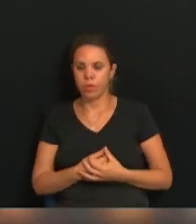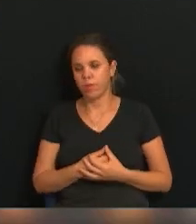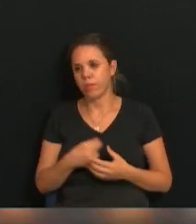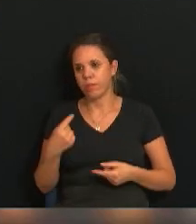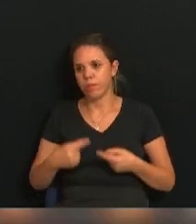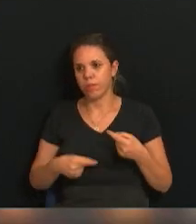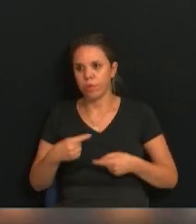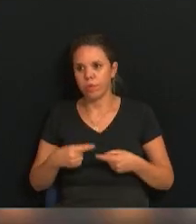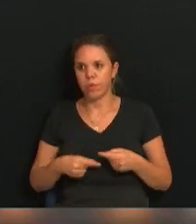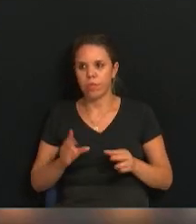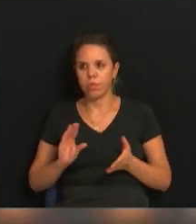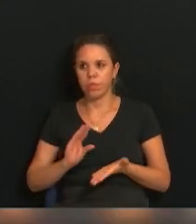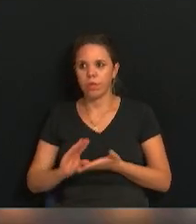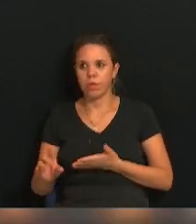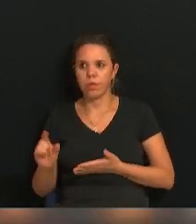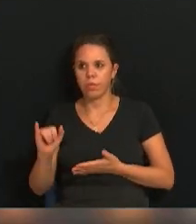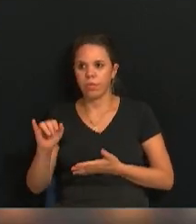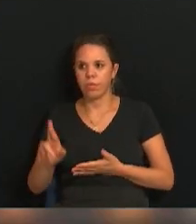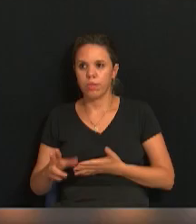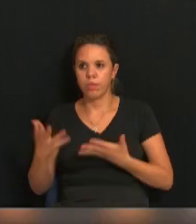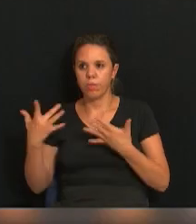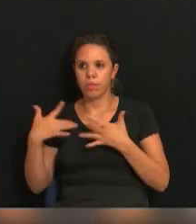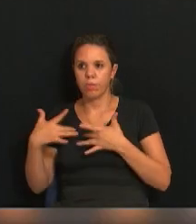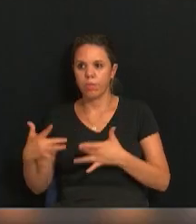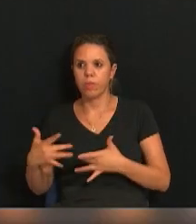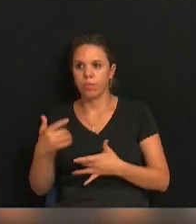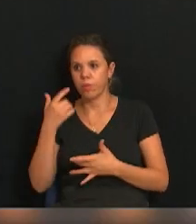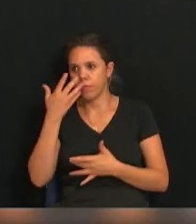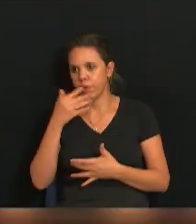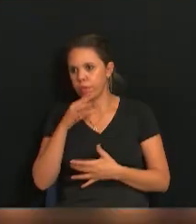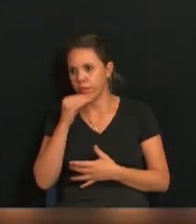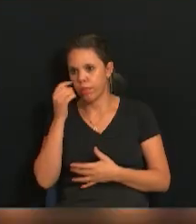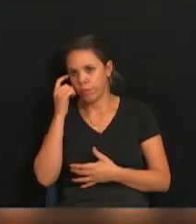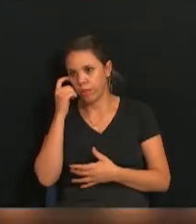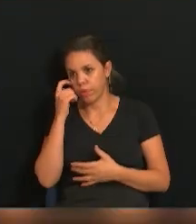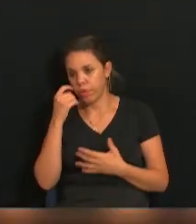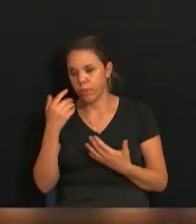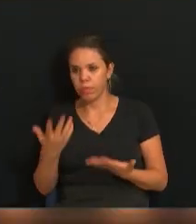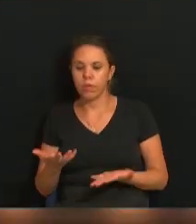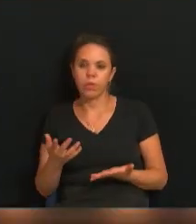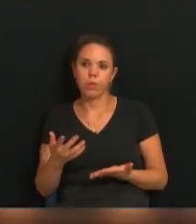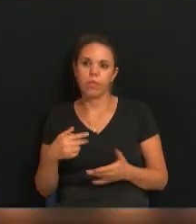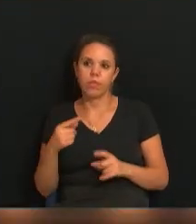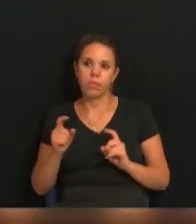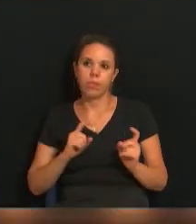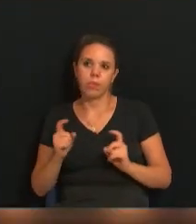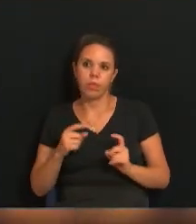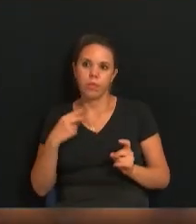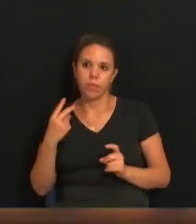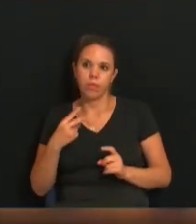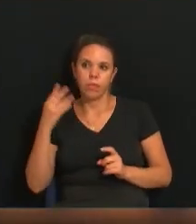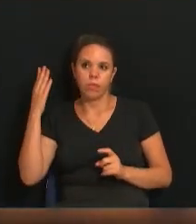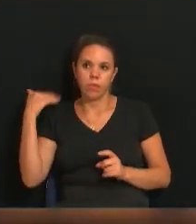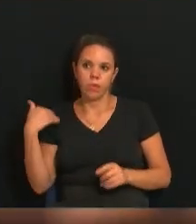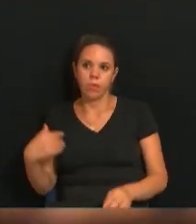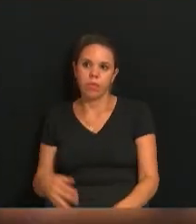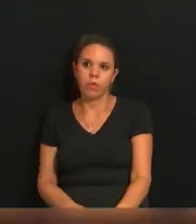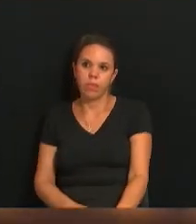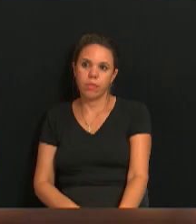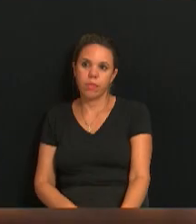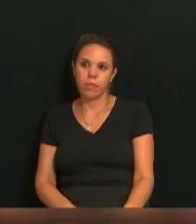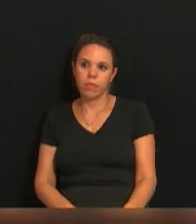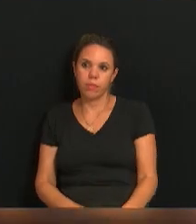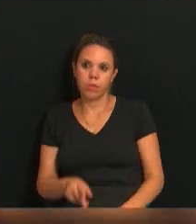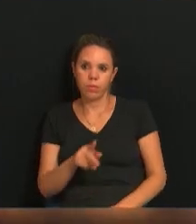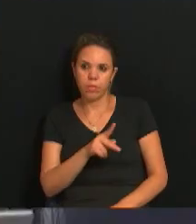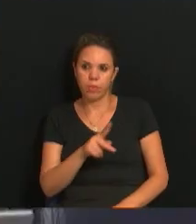a destinação do imposto de renda para o Fundo da Criança e do Adolescente. Quem comandou a reunião foi a vereadora Débora Palermo,